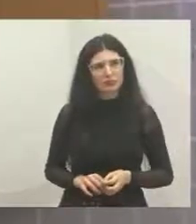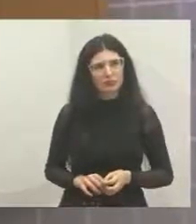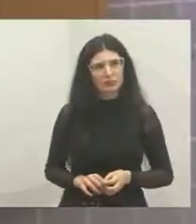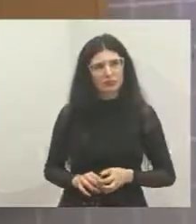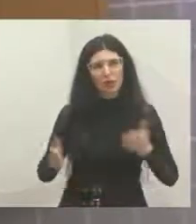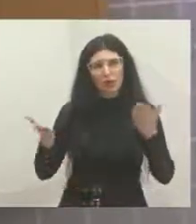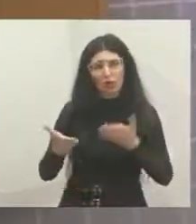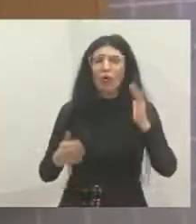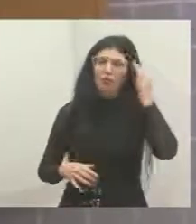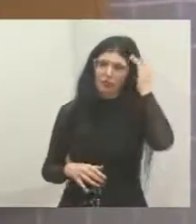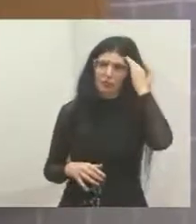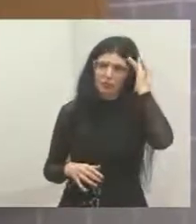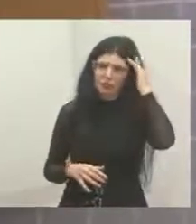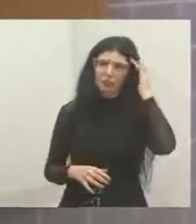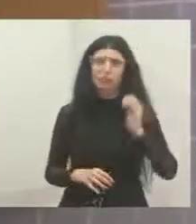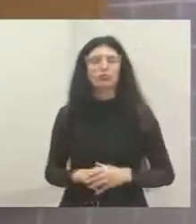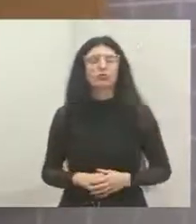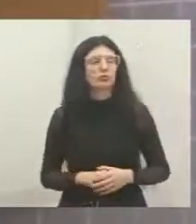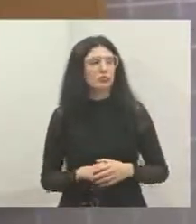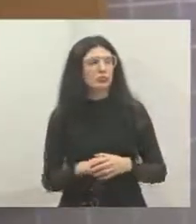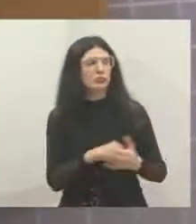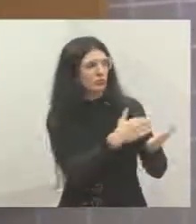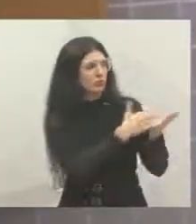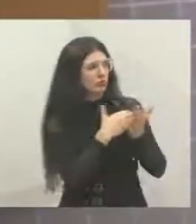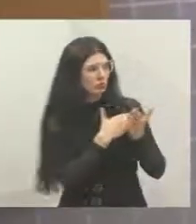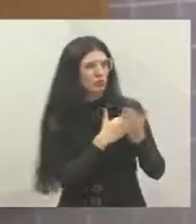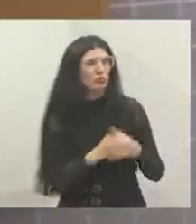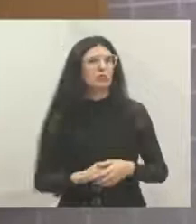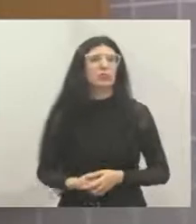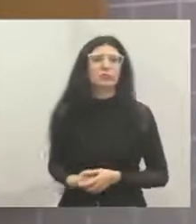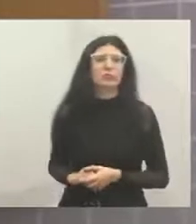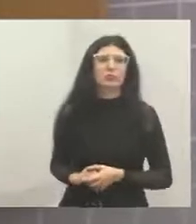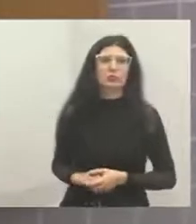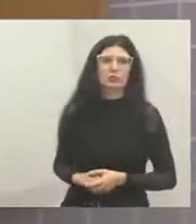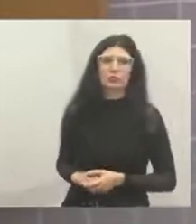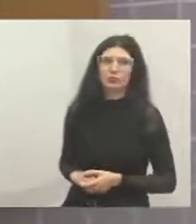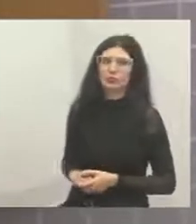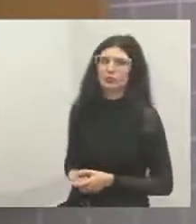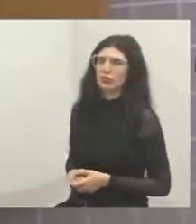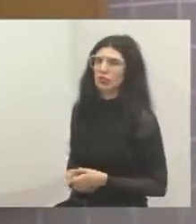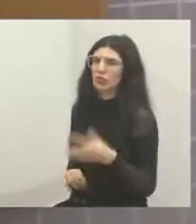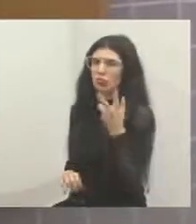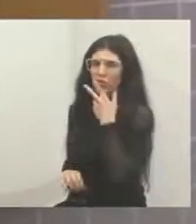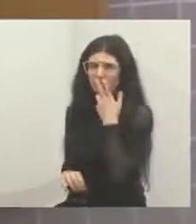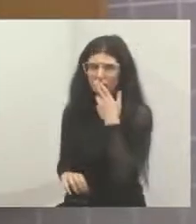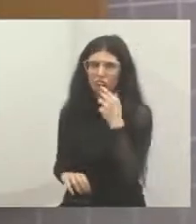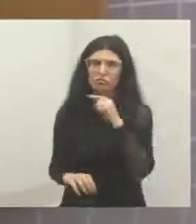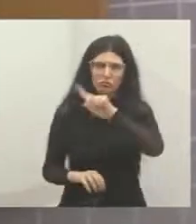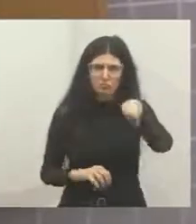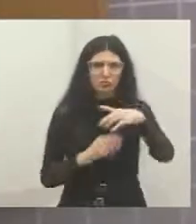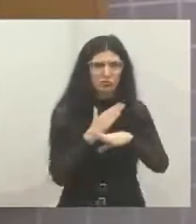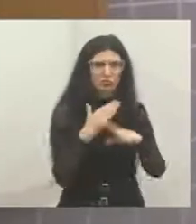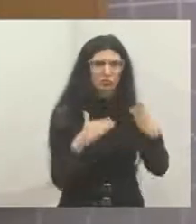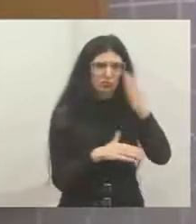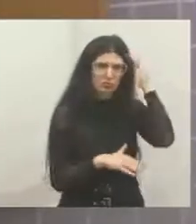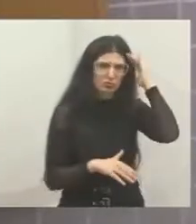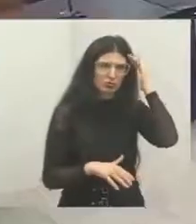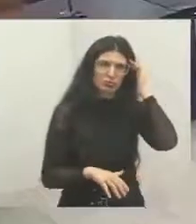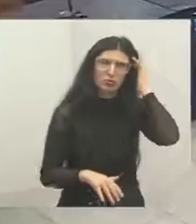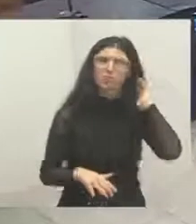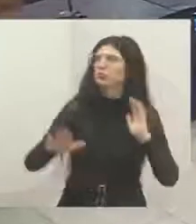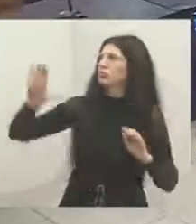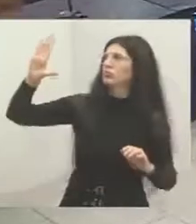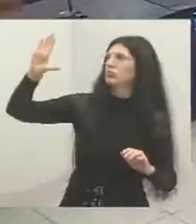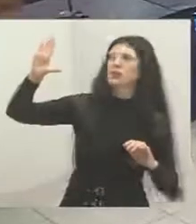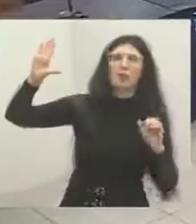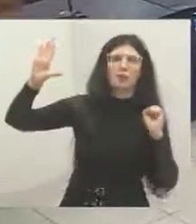agora, com a ajuda, colocamos melhor a colocação, acho que ficou mais claro para todos também. Posso só dar uma parte, Reinaldo? Foi